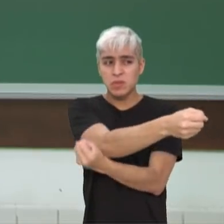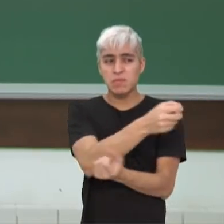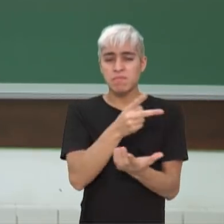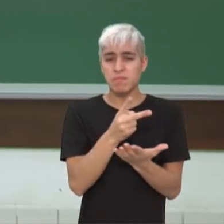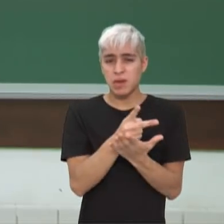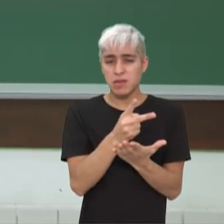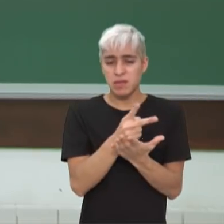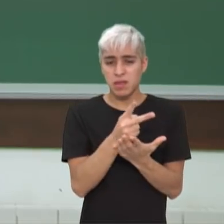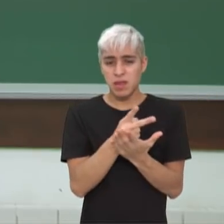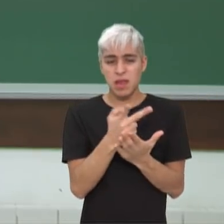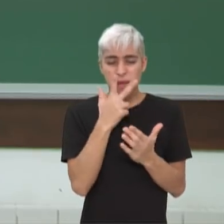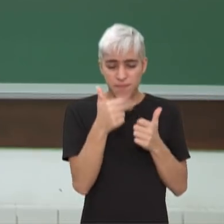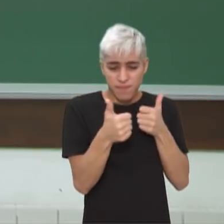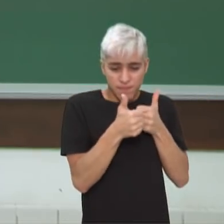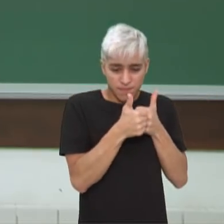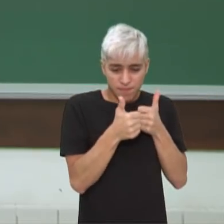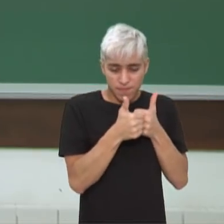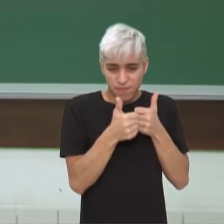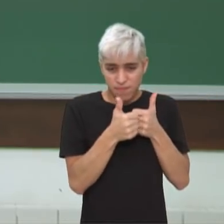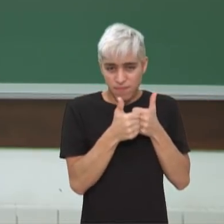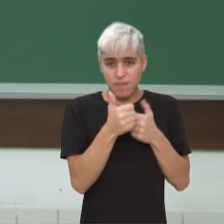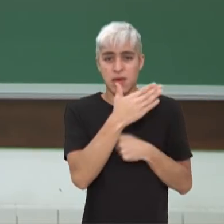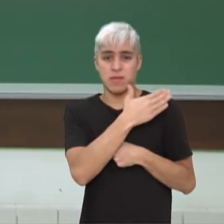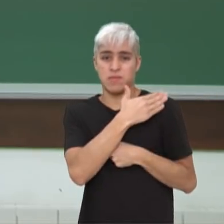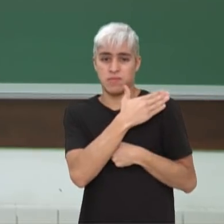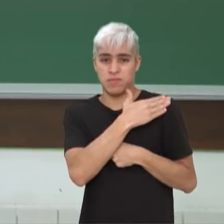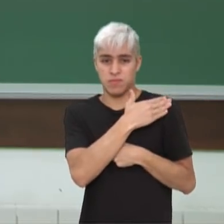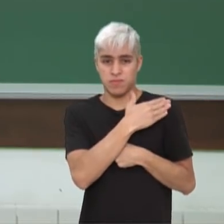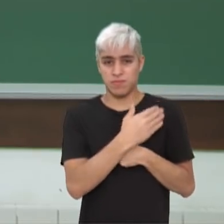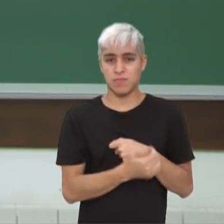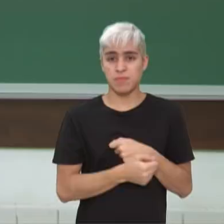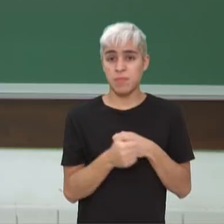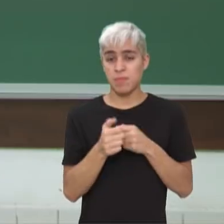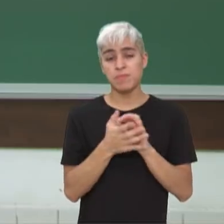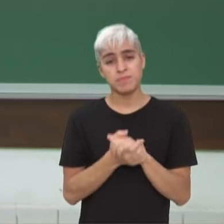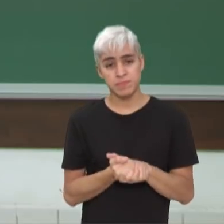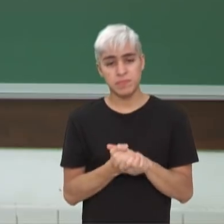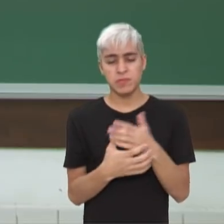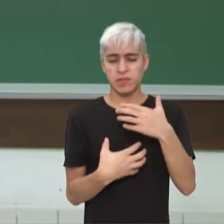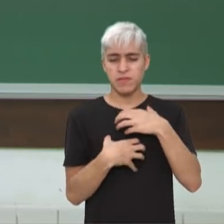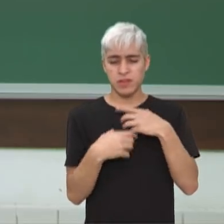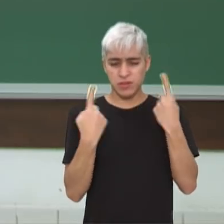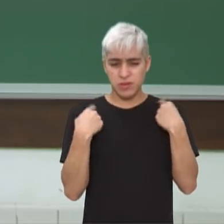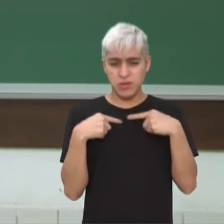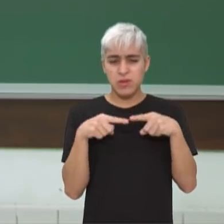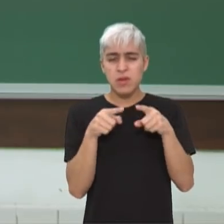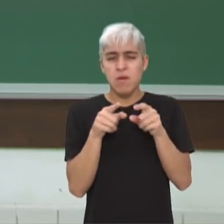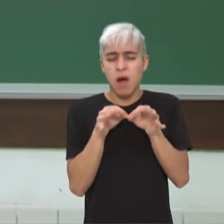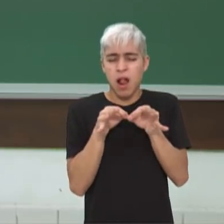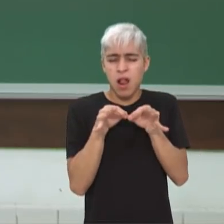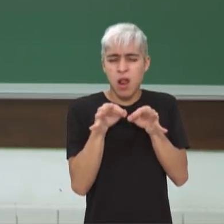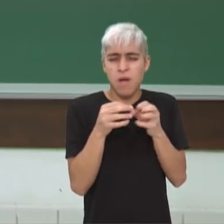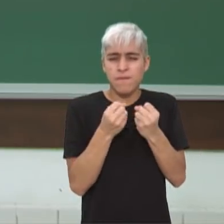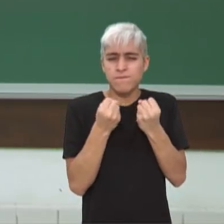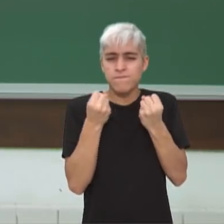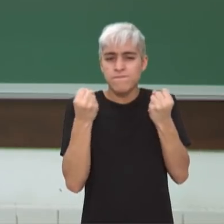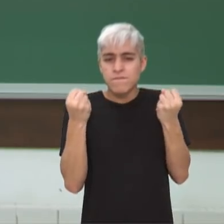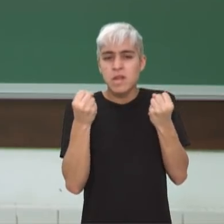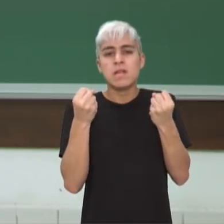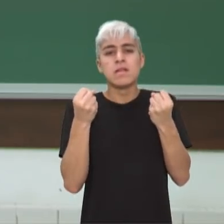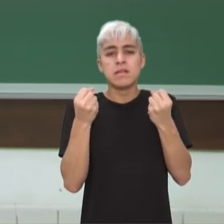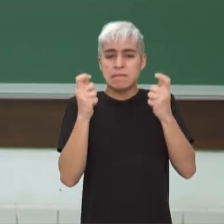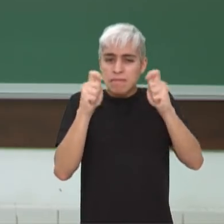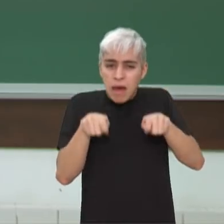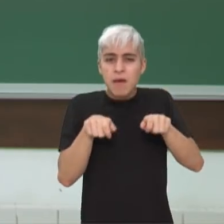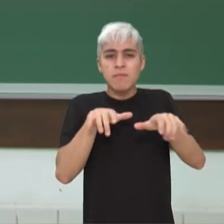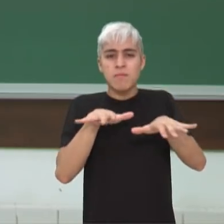e trazer para perto do seu ombro. Você vai sentir a região ali alongando e assim você consegue aí finalizar ali um movimento ali